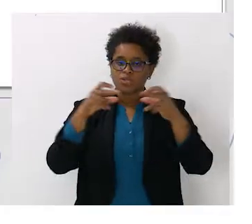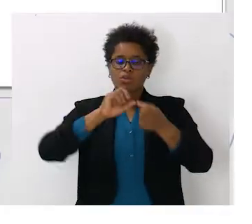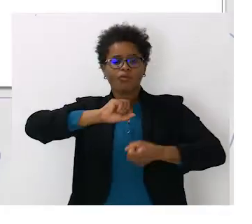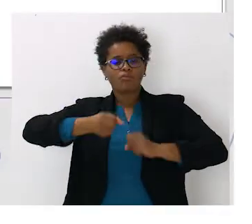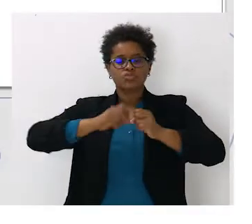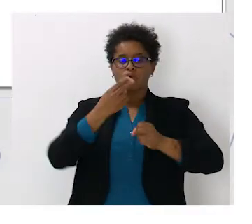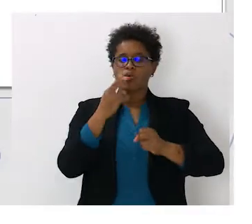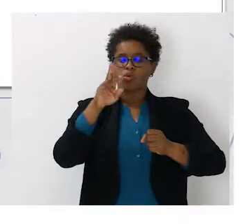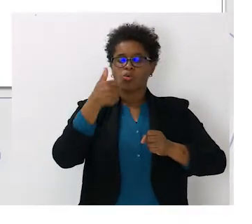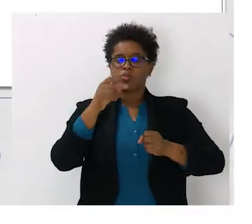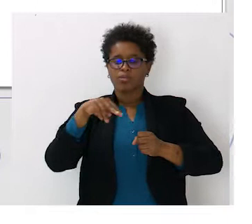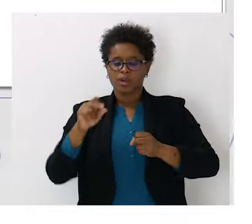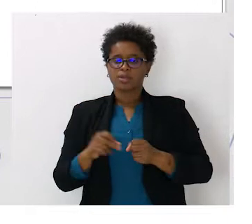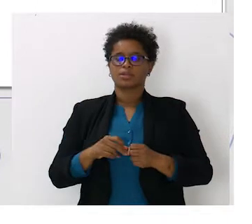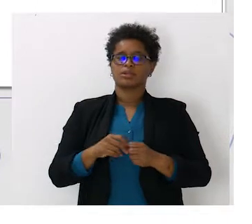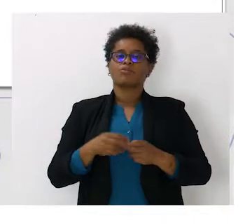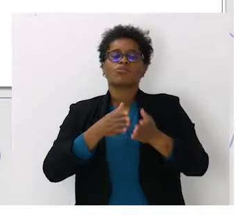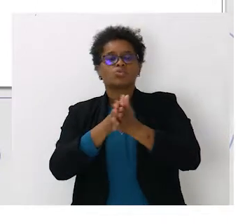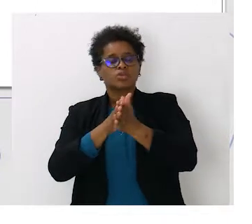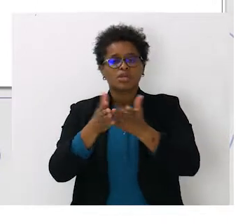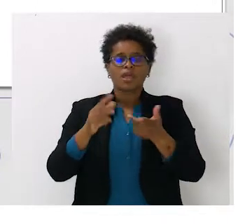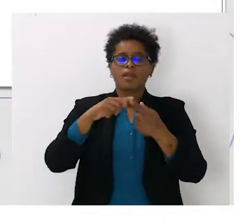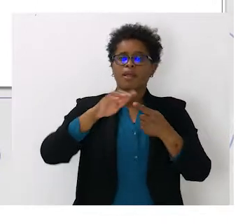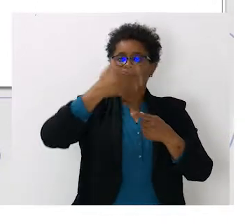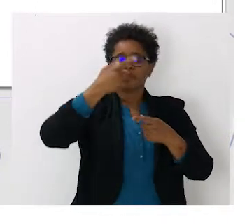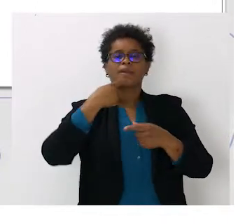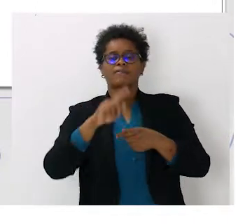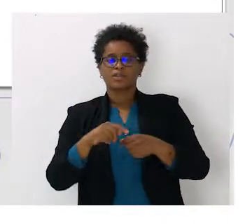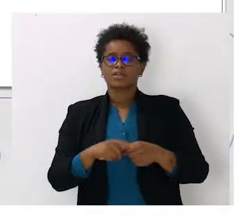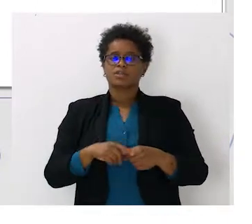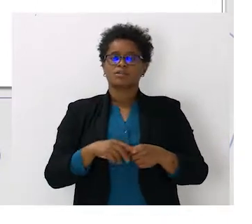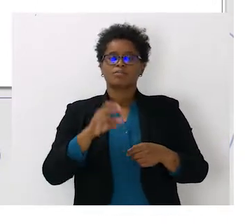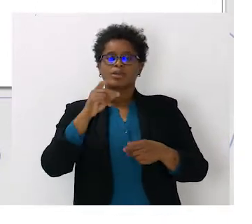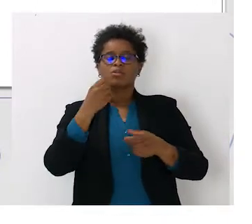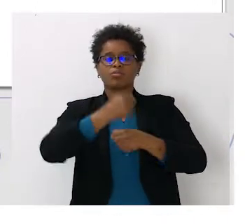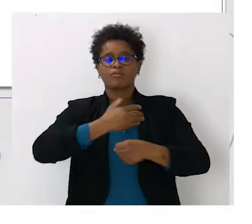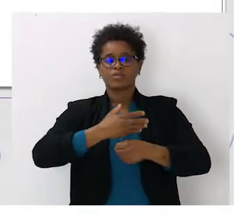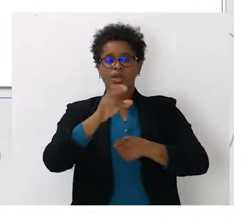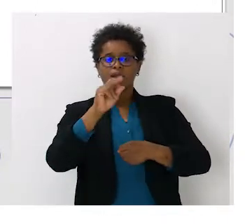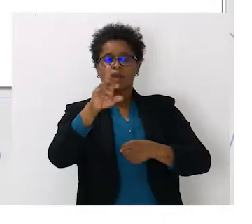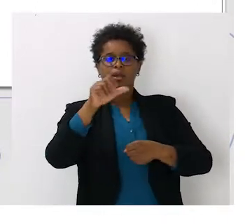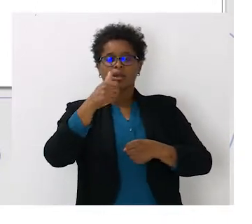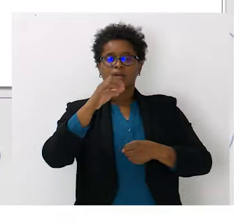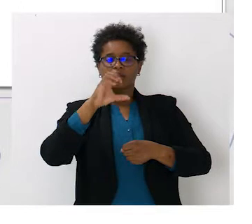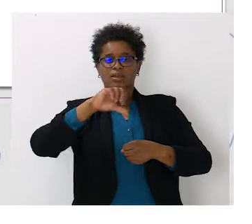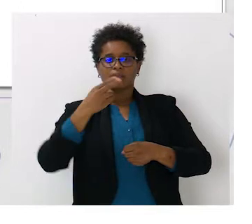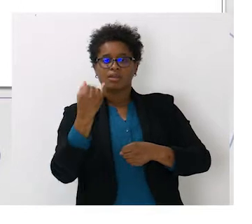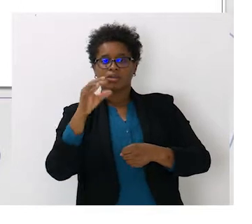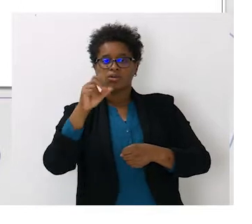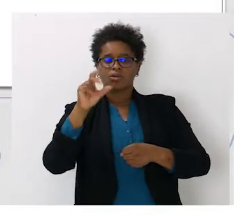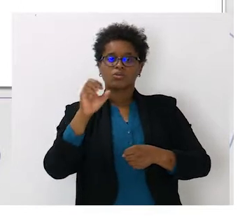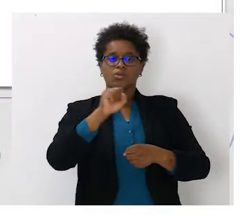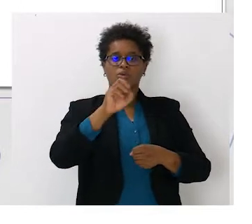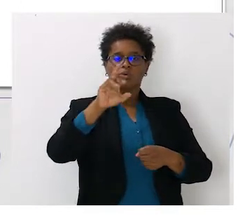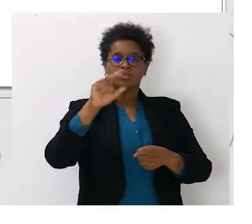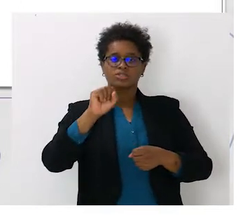conceito de revolução urbana foi utilizado pela primeira vez pelo arqueólogo Gordon